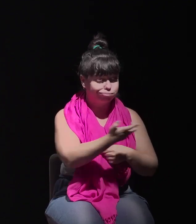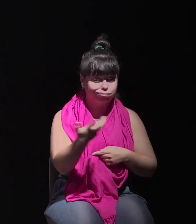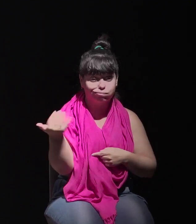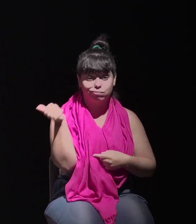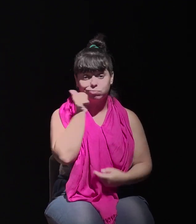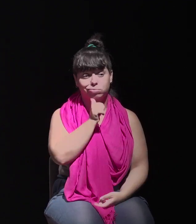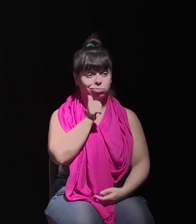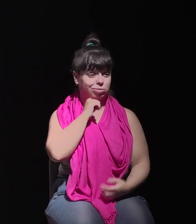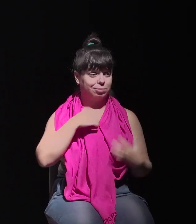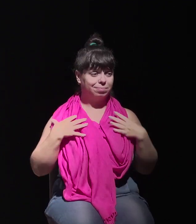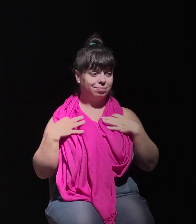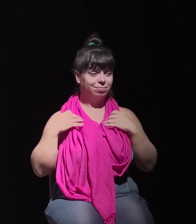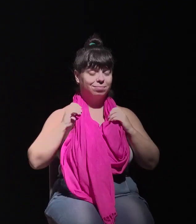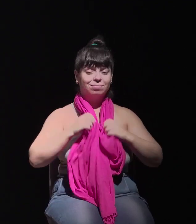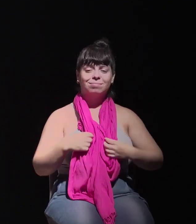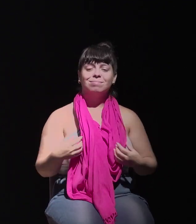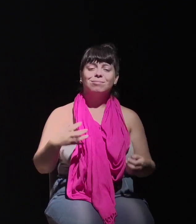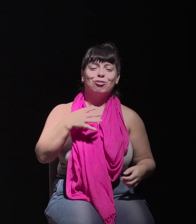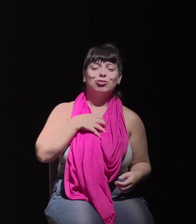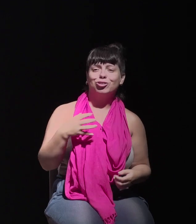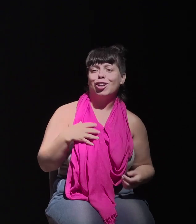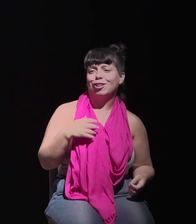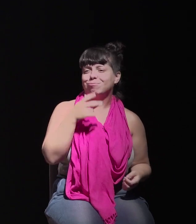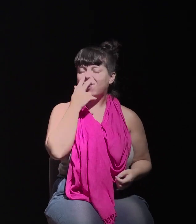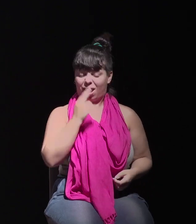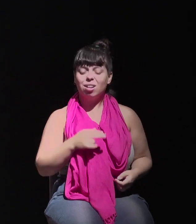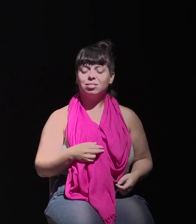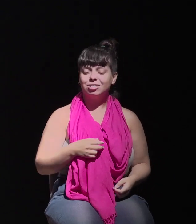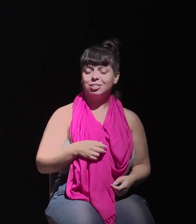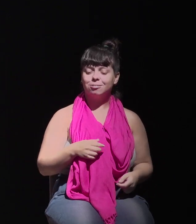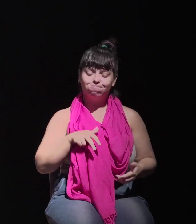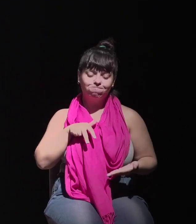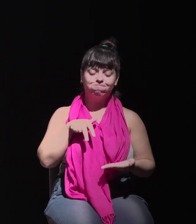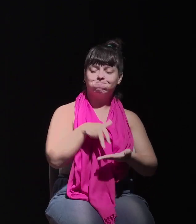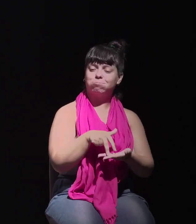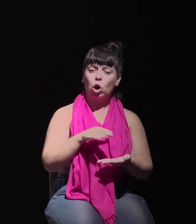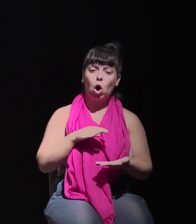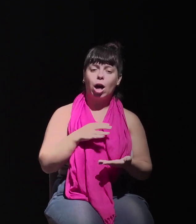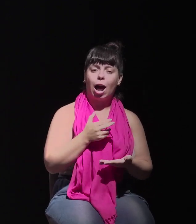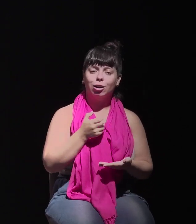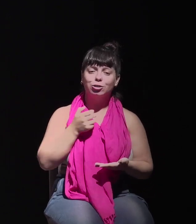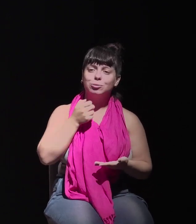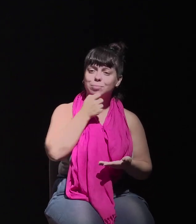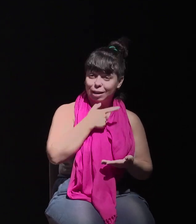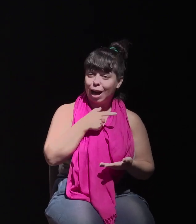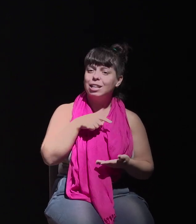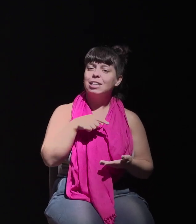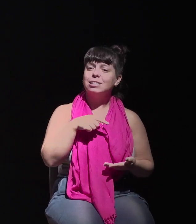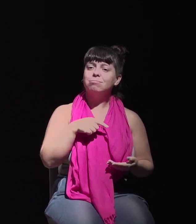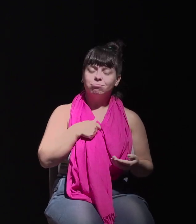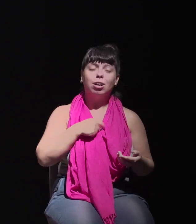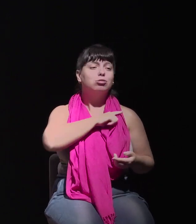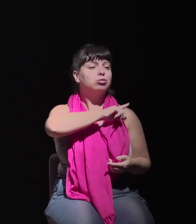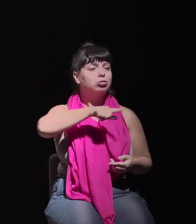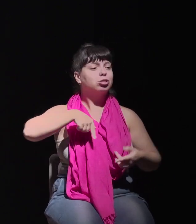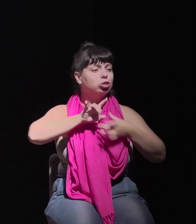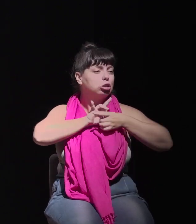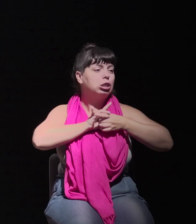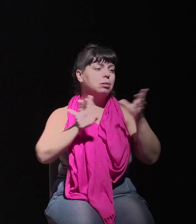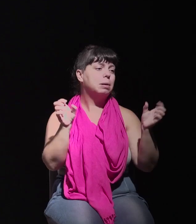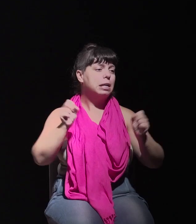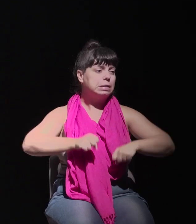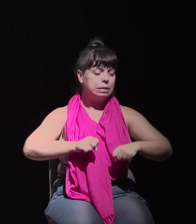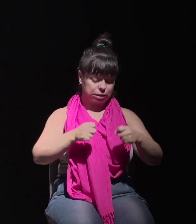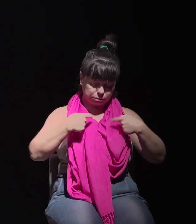A irreverência na ocupação desses espaços públicos mostram que segue atual a luta pela liberdade e pela autonomia dos nossos corpos